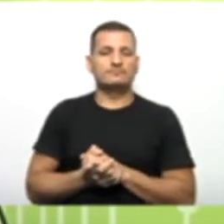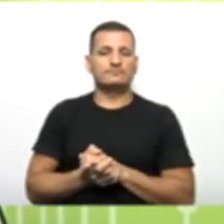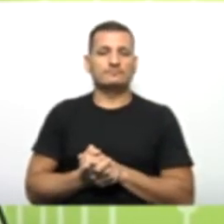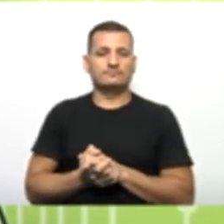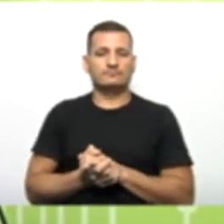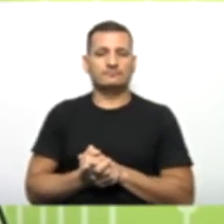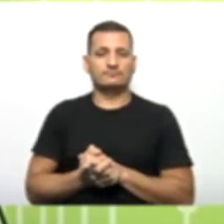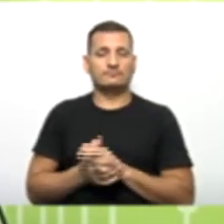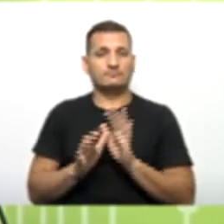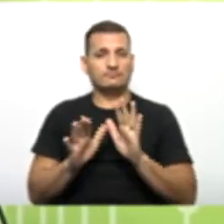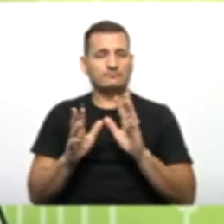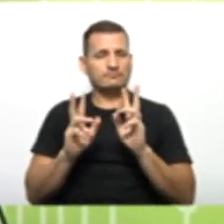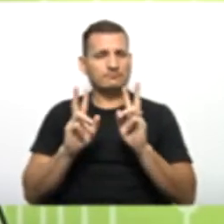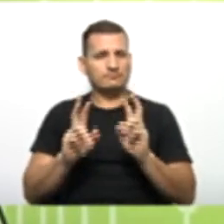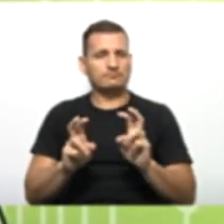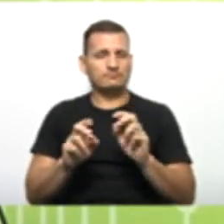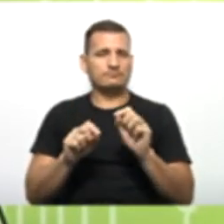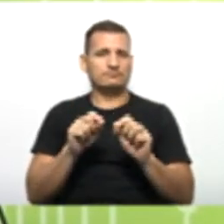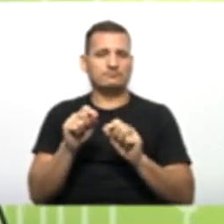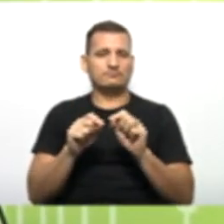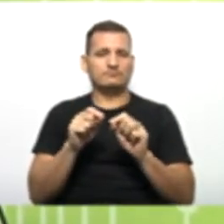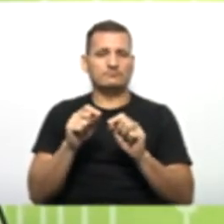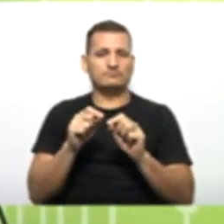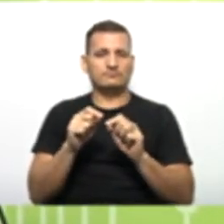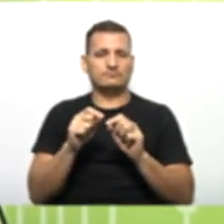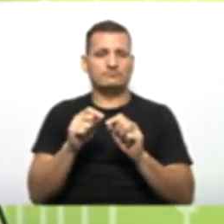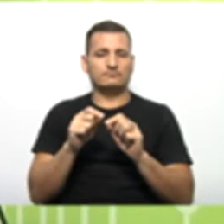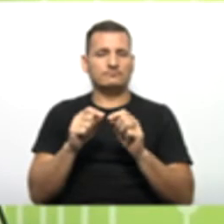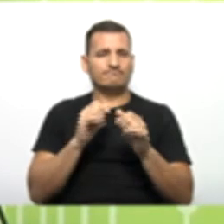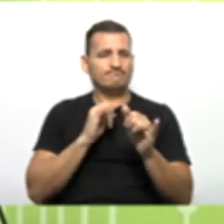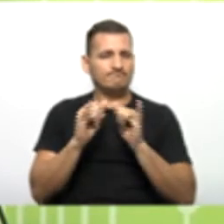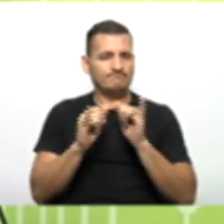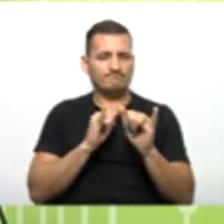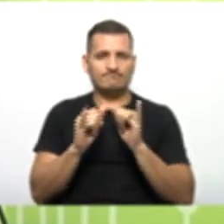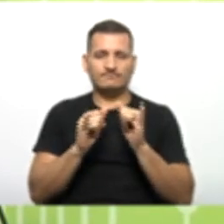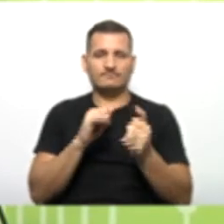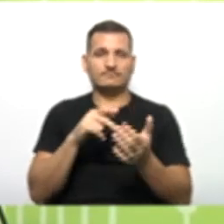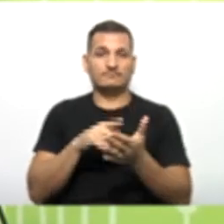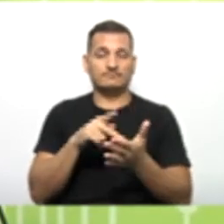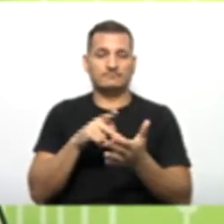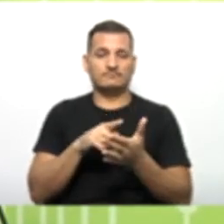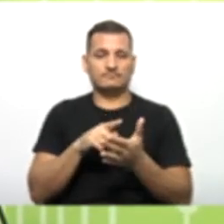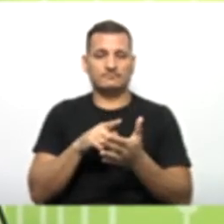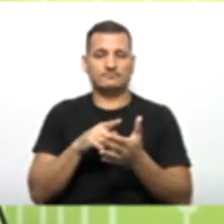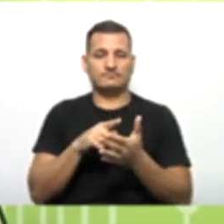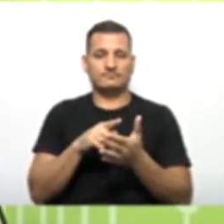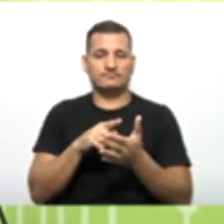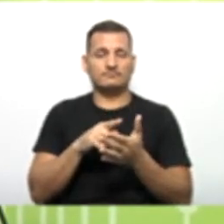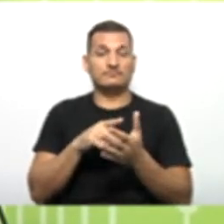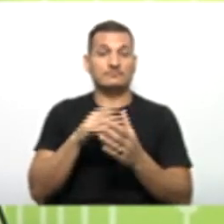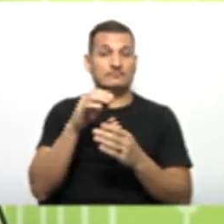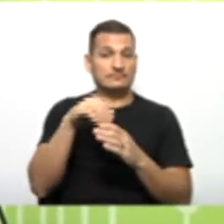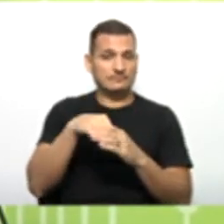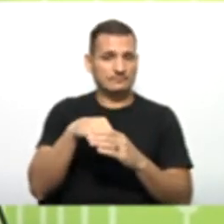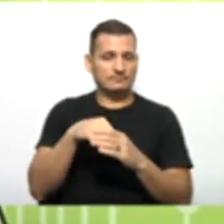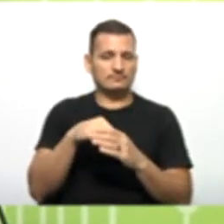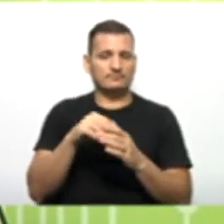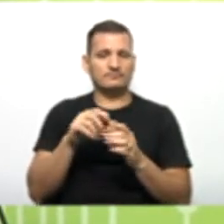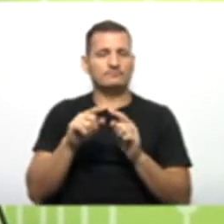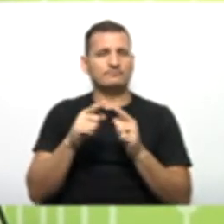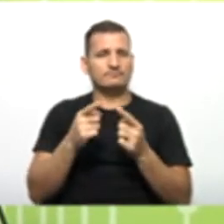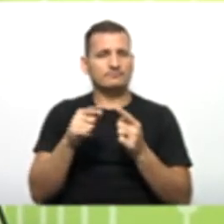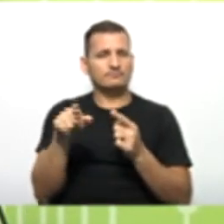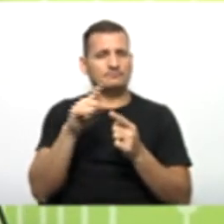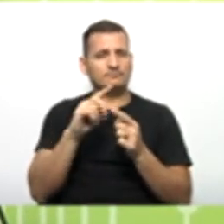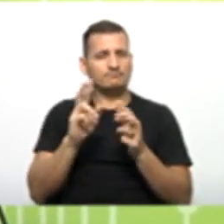não percebam seguinte é muita informação dentro do arquivo mas vocês